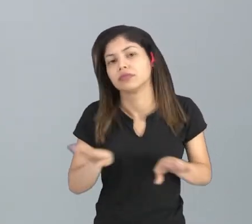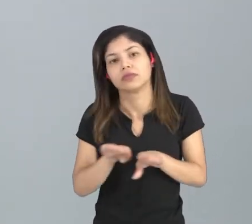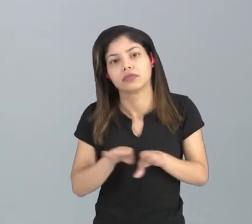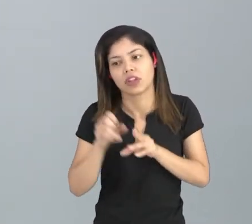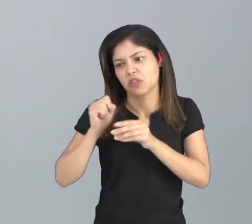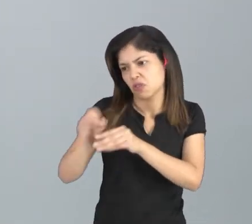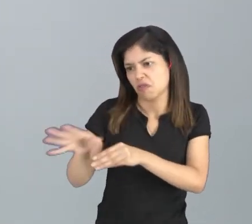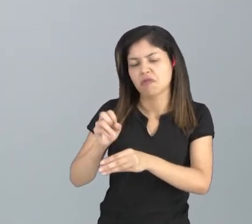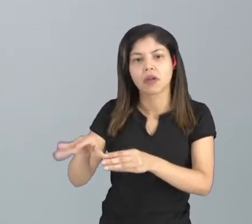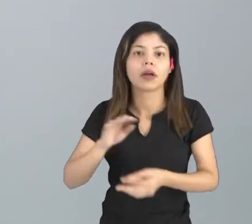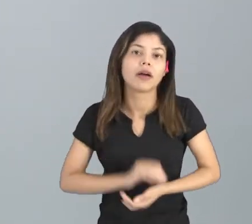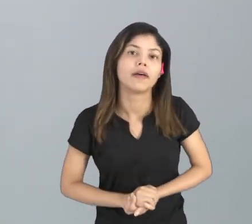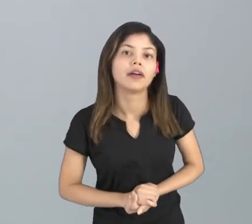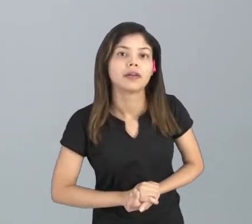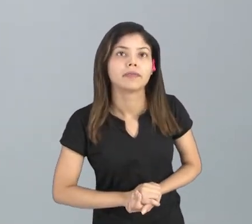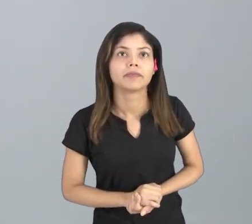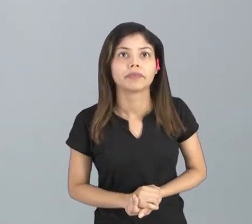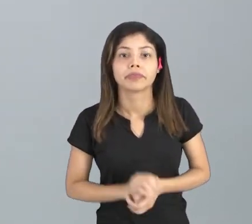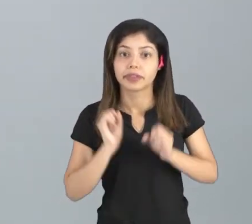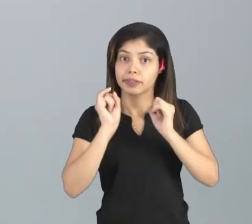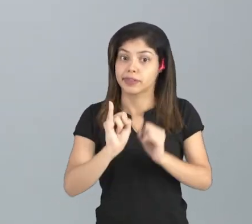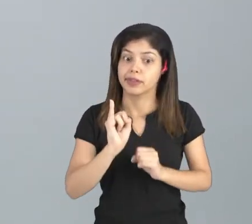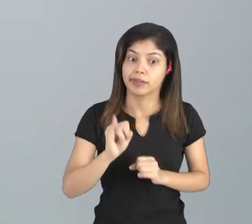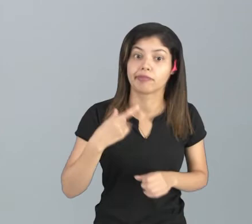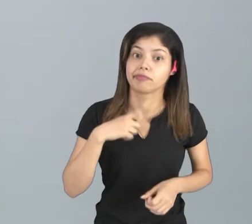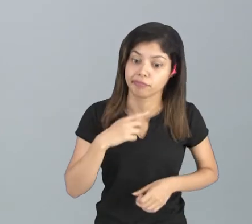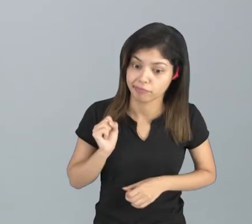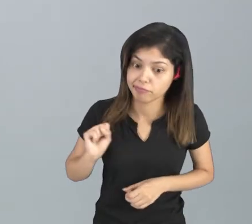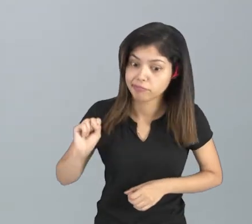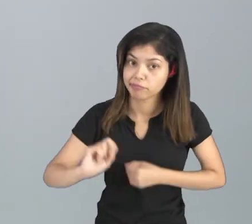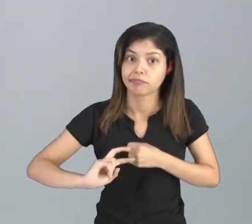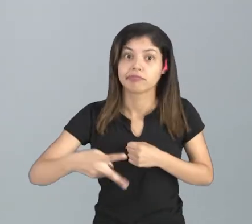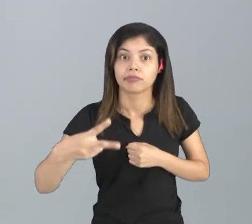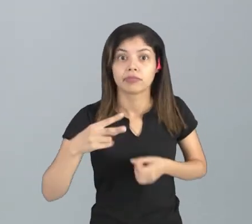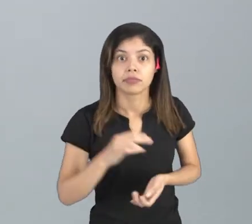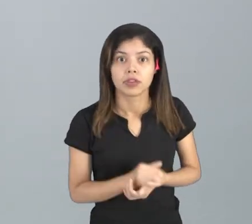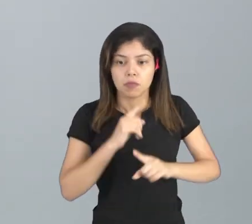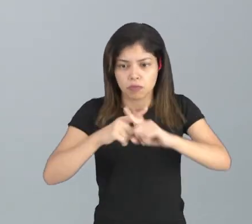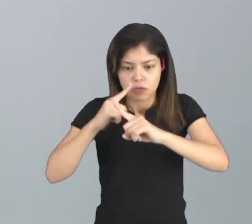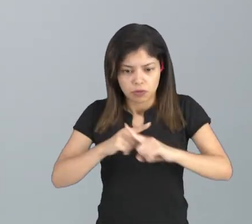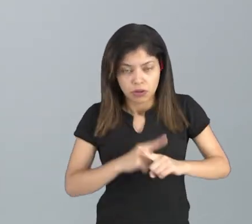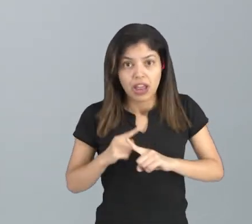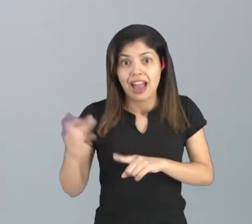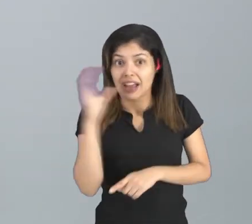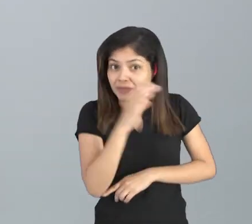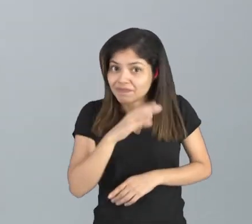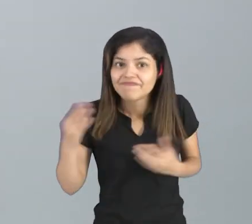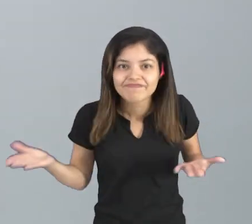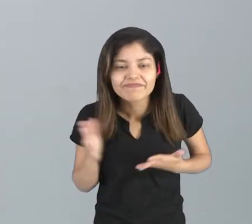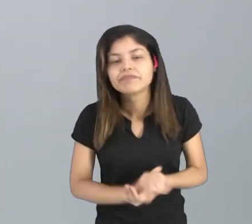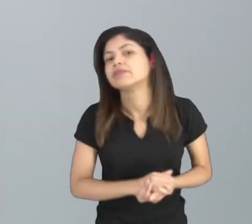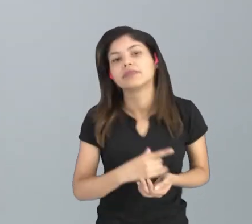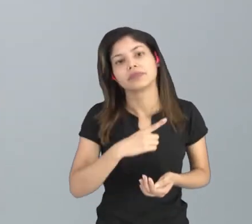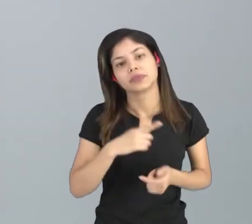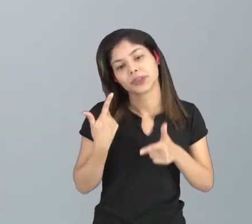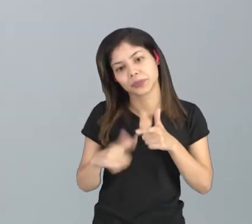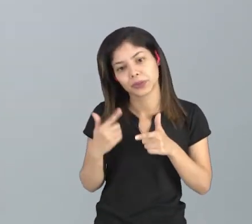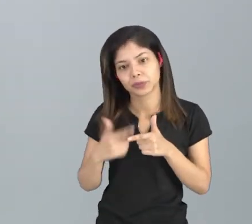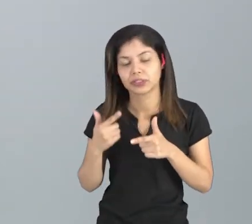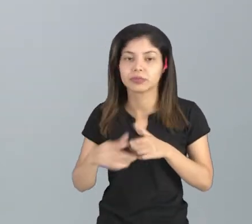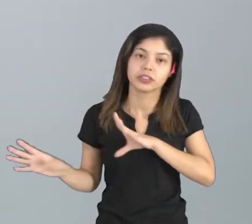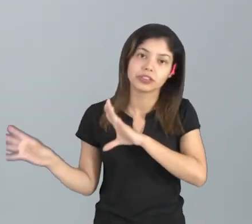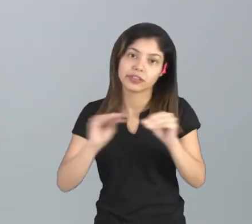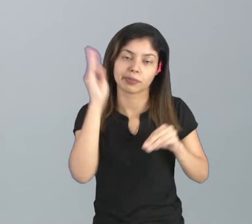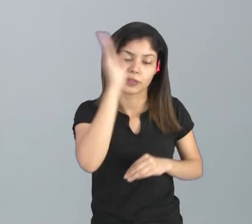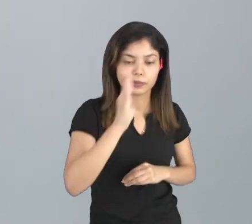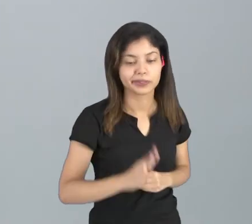num saco, joga fora. Ele, se deixar, ele quieto, ele se multiplica rapidamente. Então ele é um problema